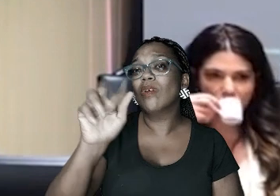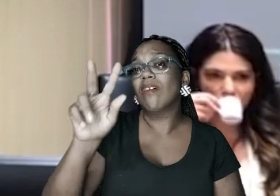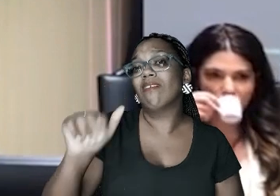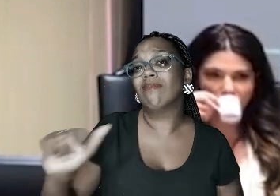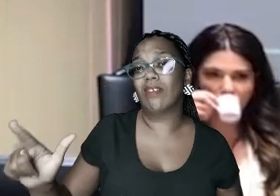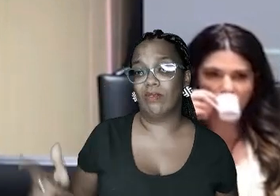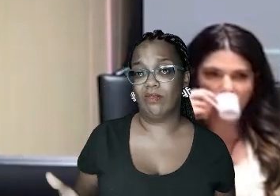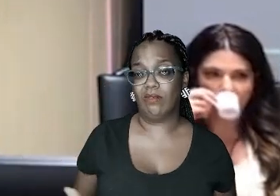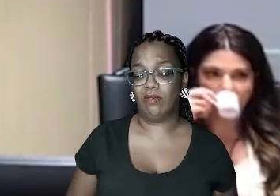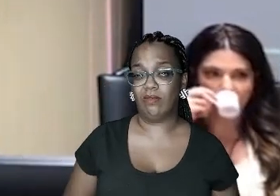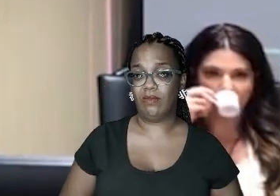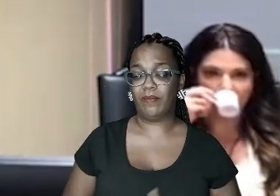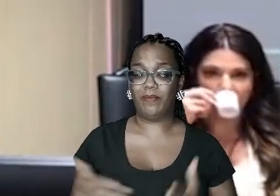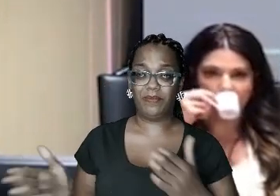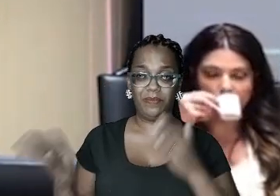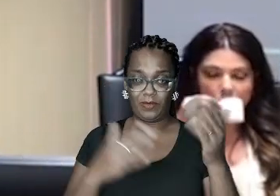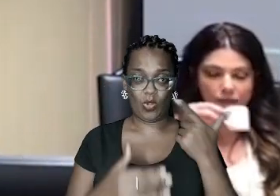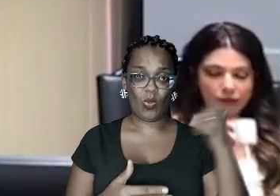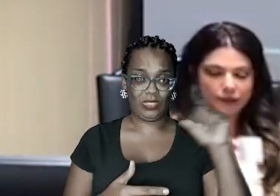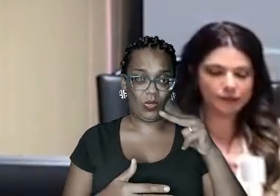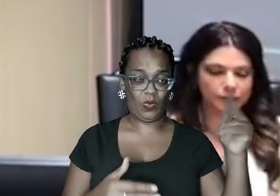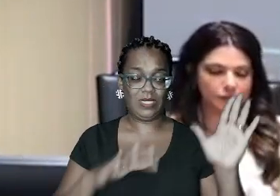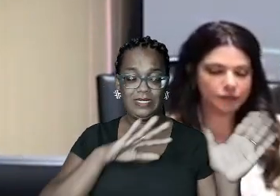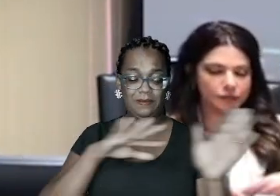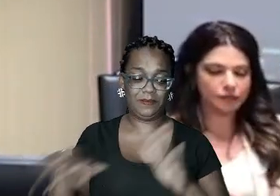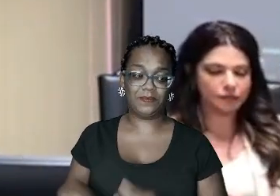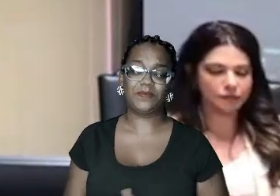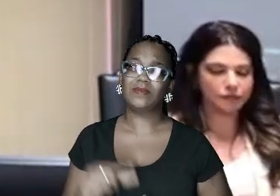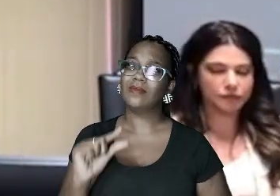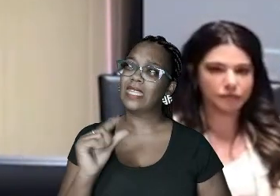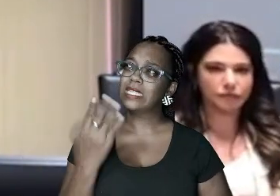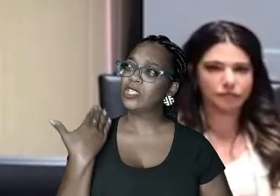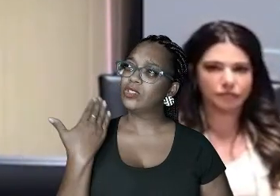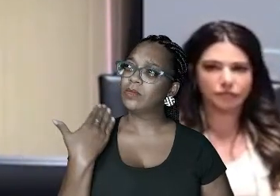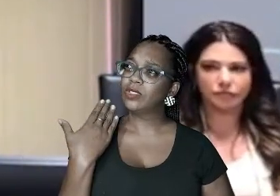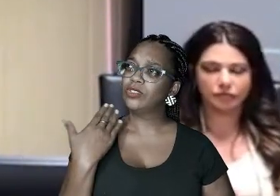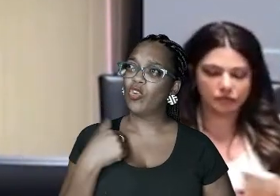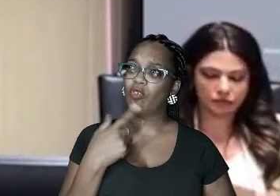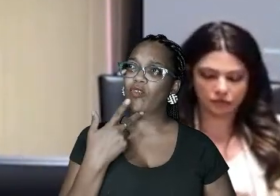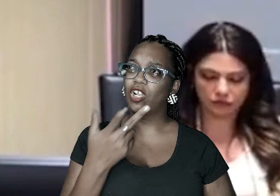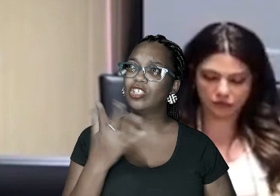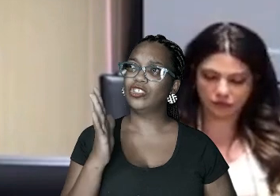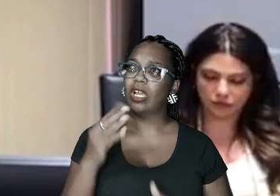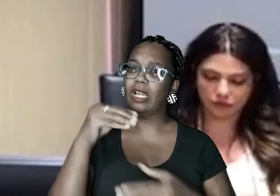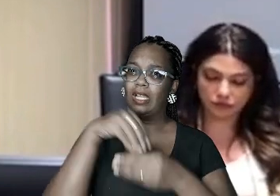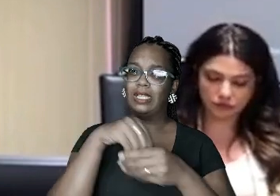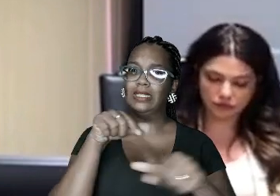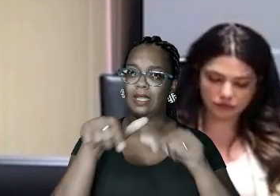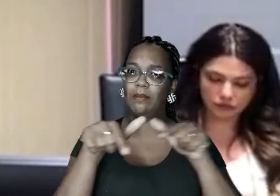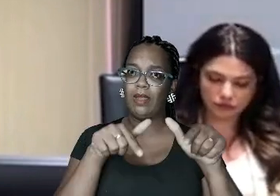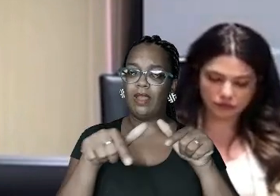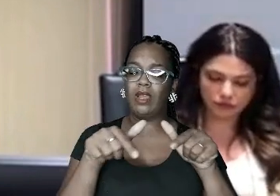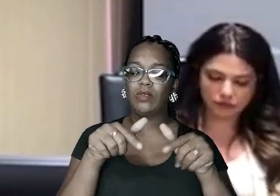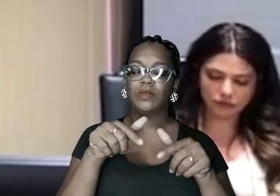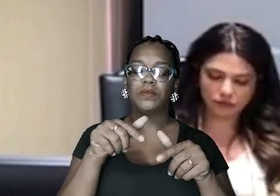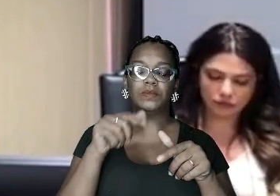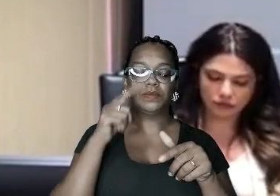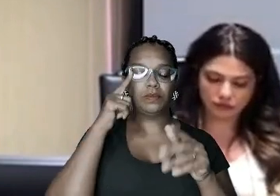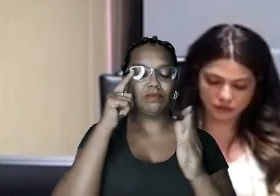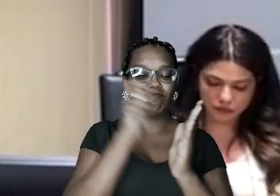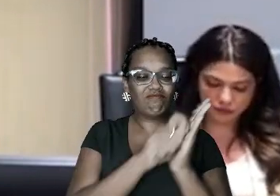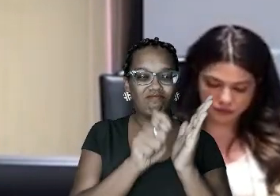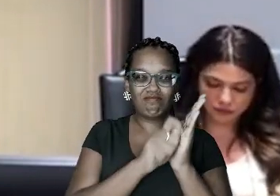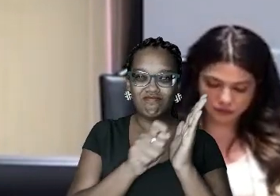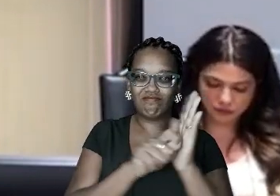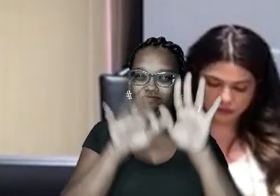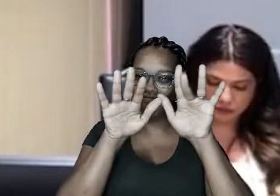irrazoável né Outra coisa é procedimento sancionador recentemente Eu mencionei isso até no